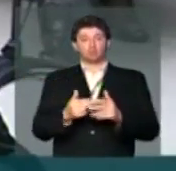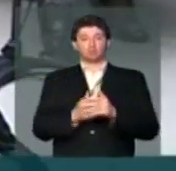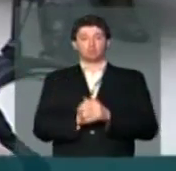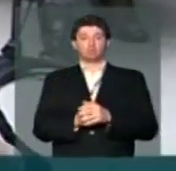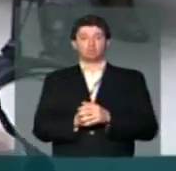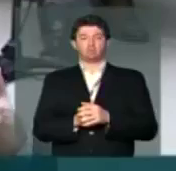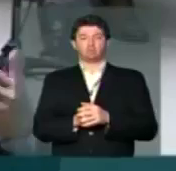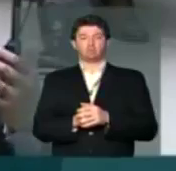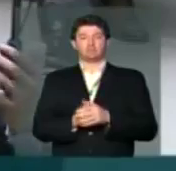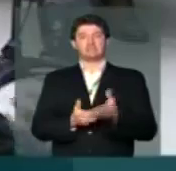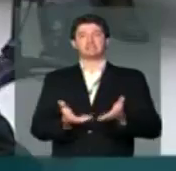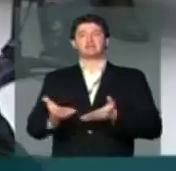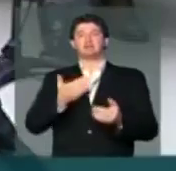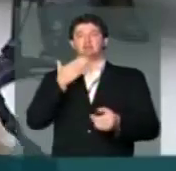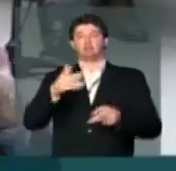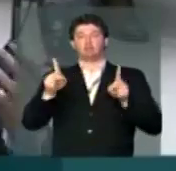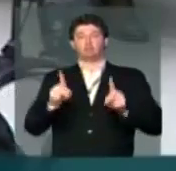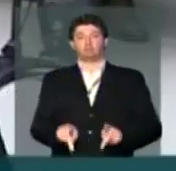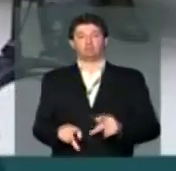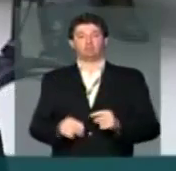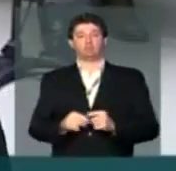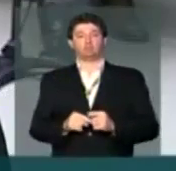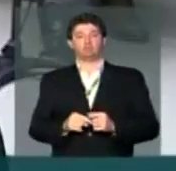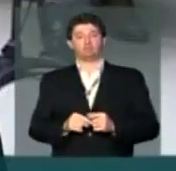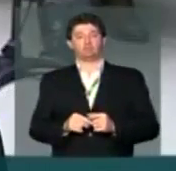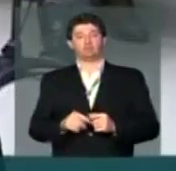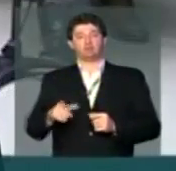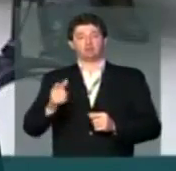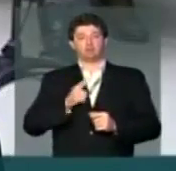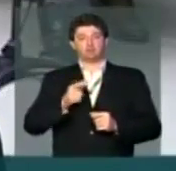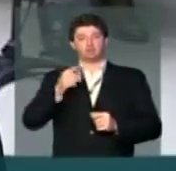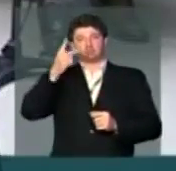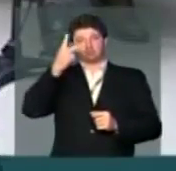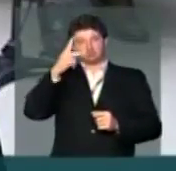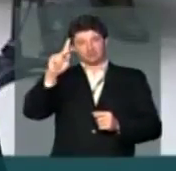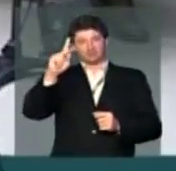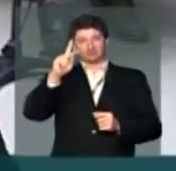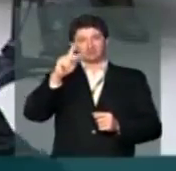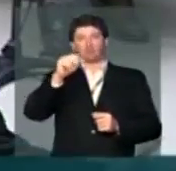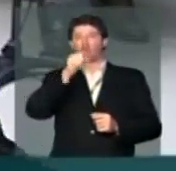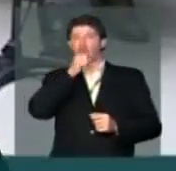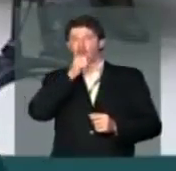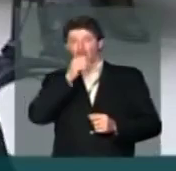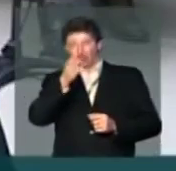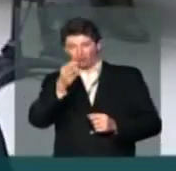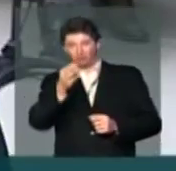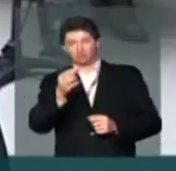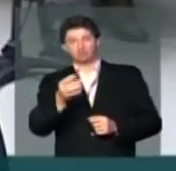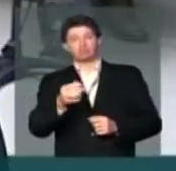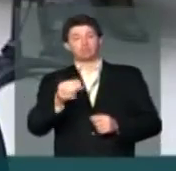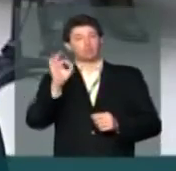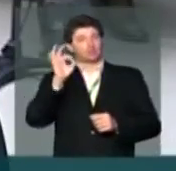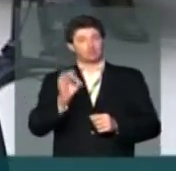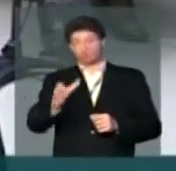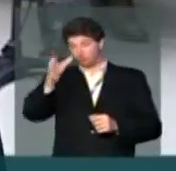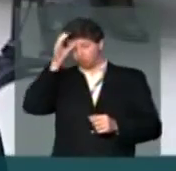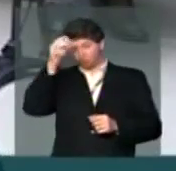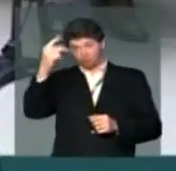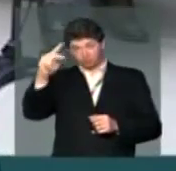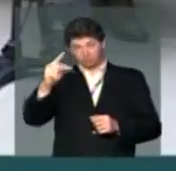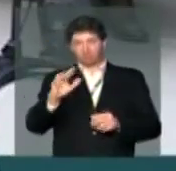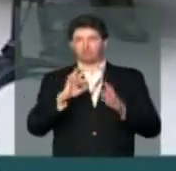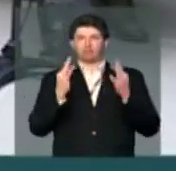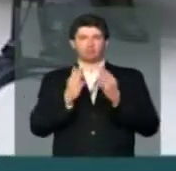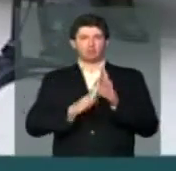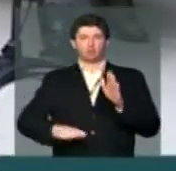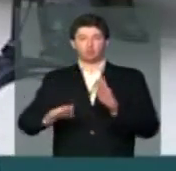de servir ao povo, de servir ao público que habitou no seu avô, com certeza esteve no seu tio também, em toda a sua